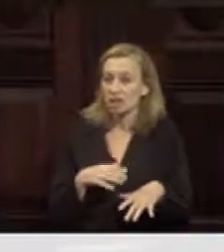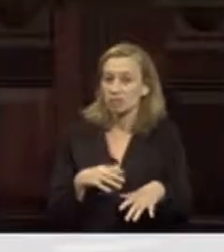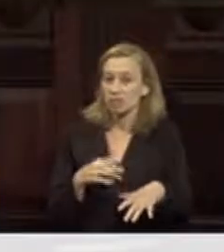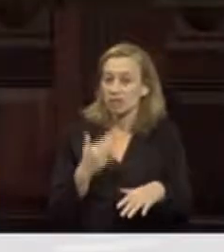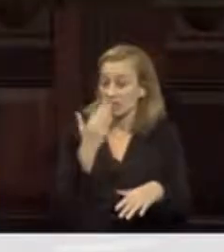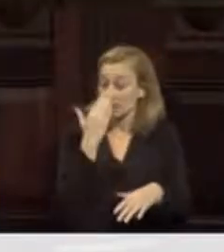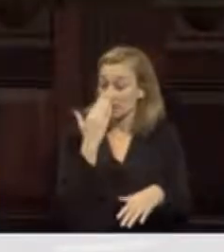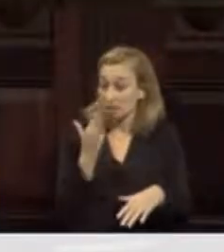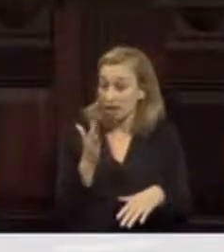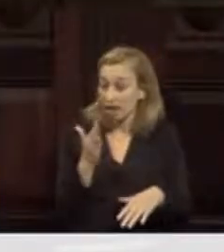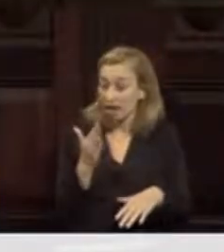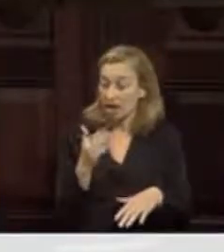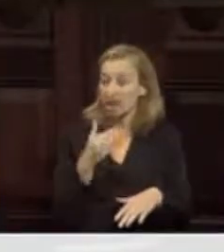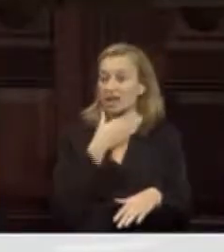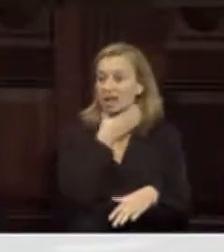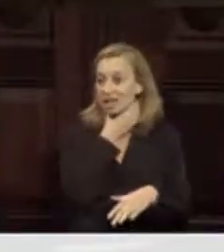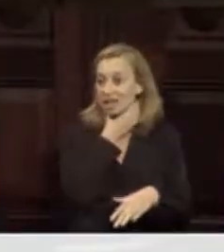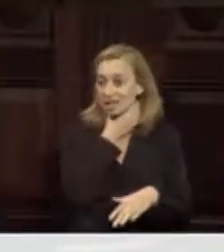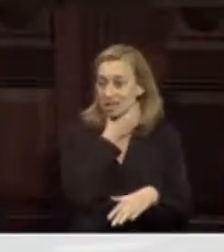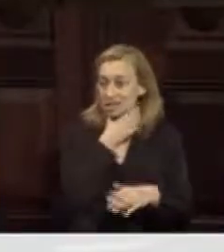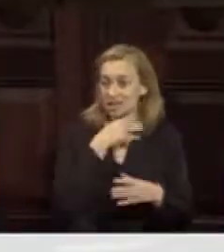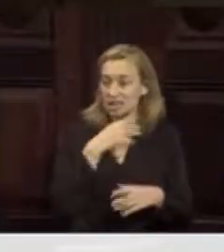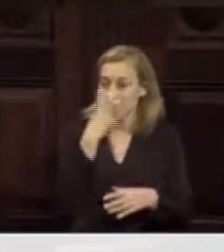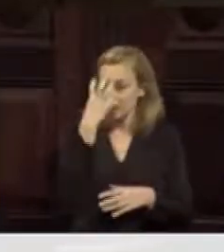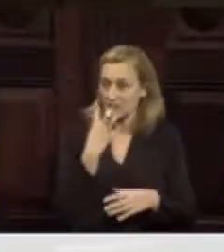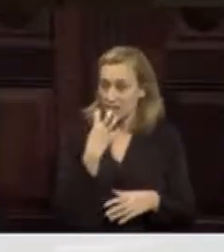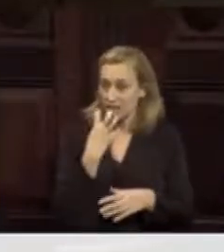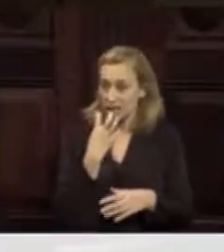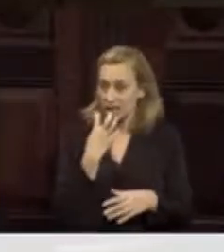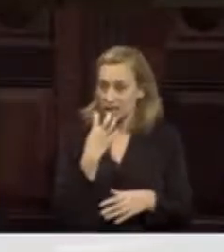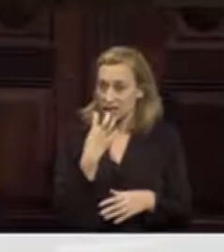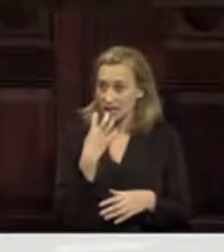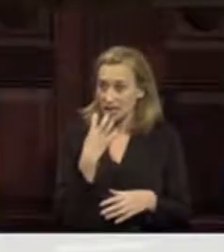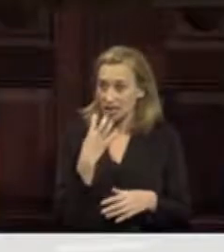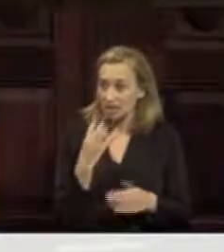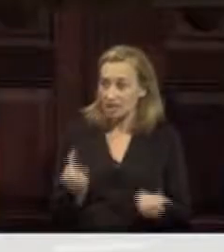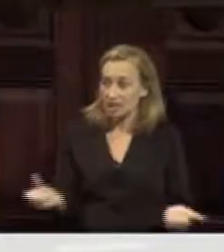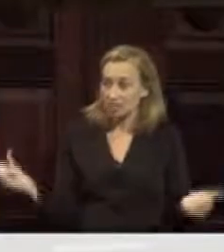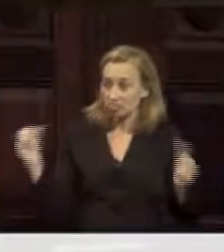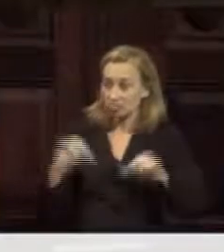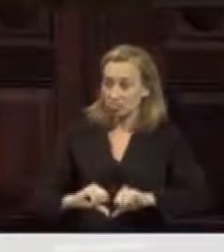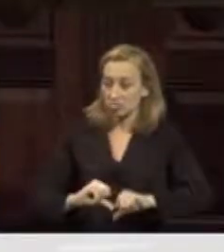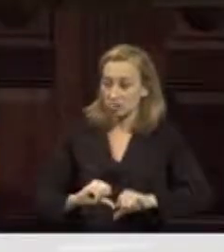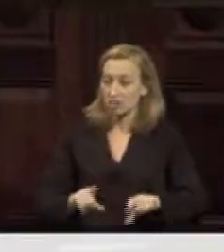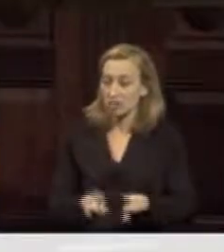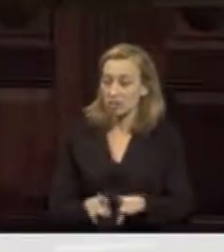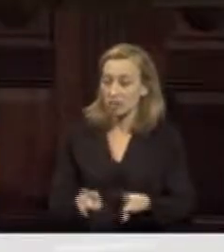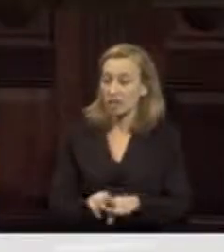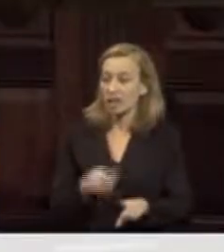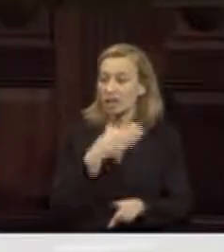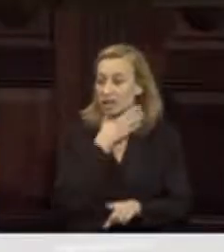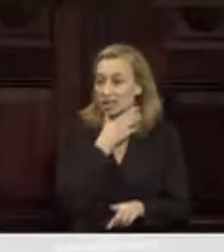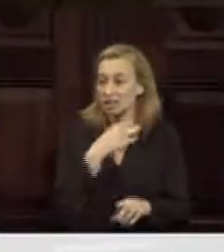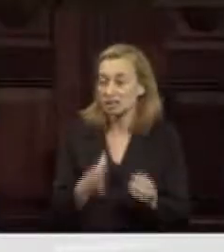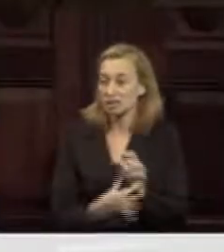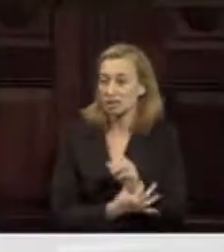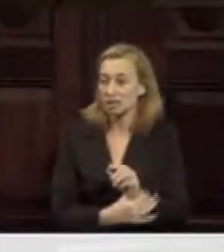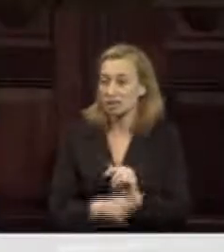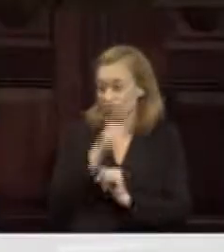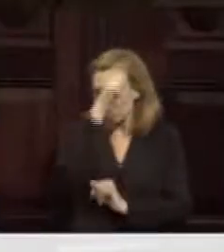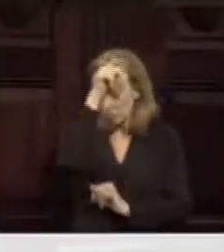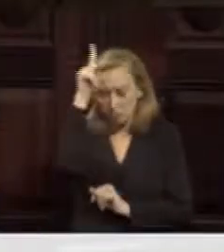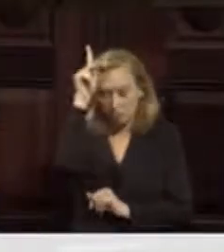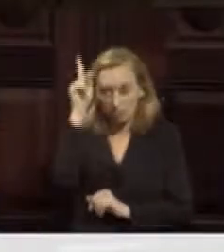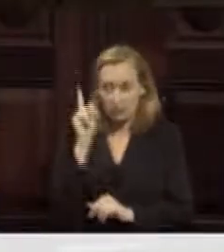financeira que acaba levando a crise na segurança pública, Isso sim, isso tem que ser